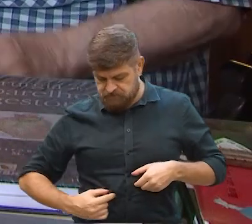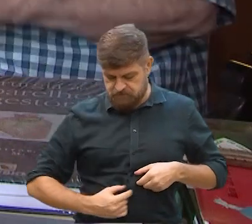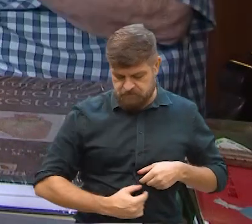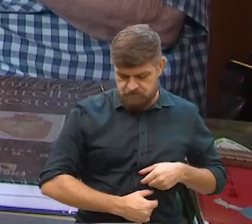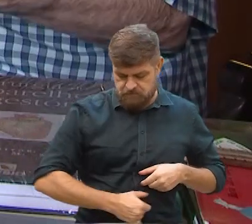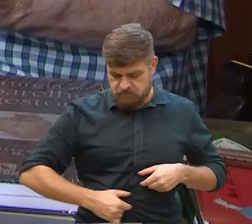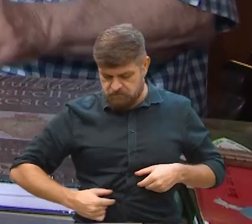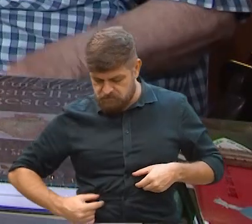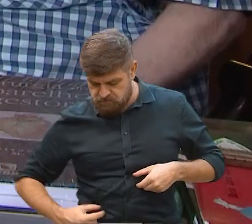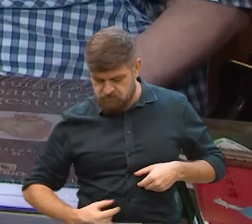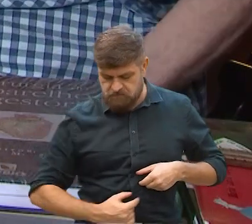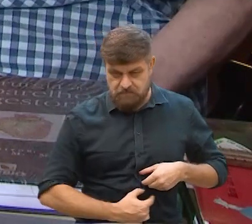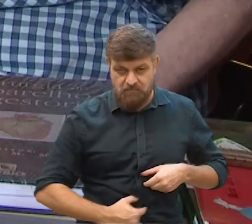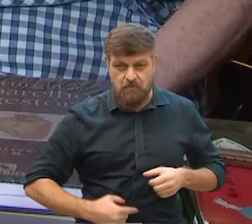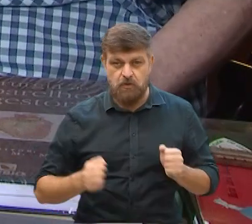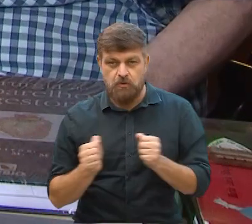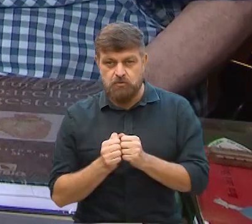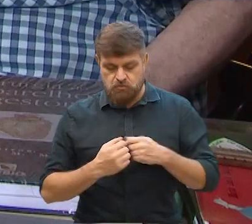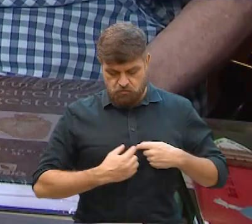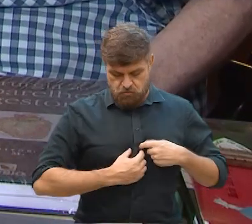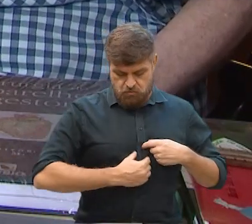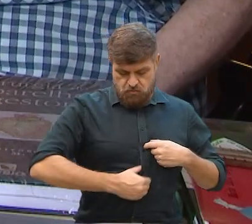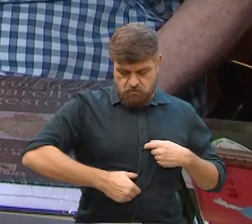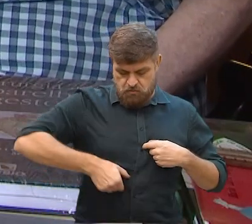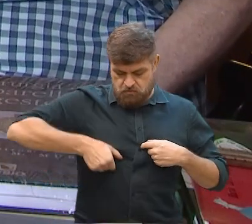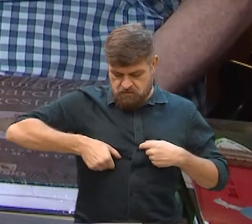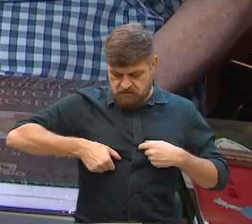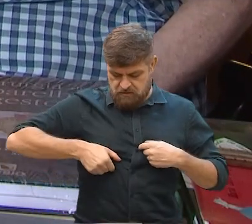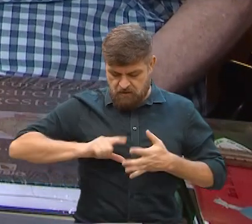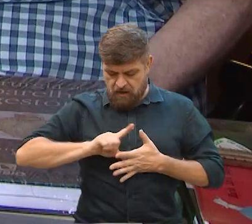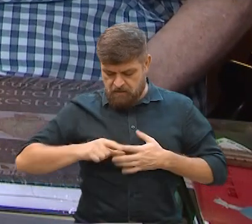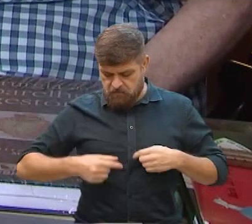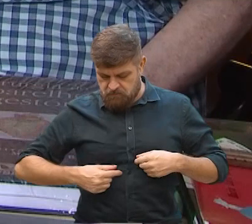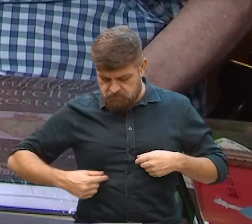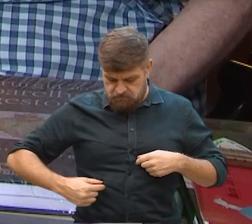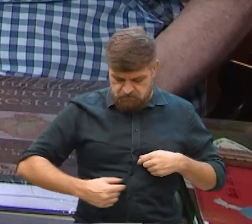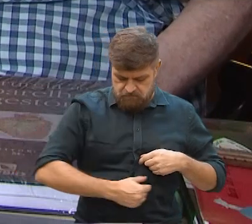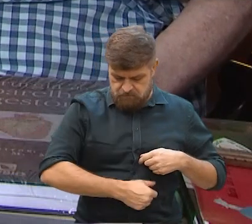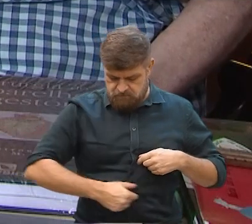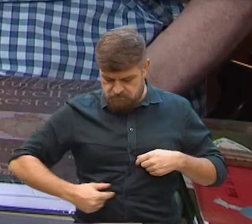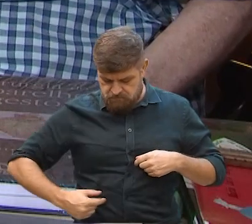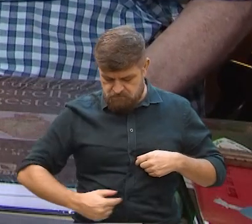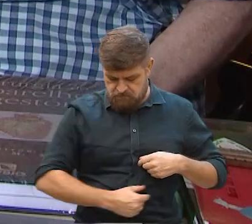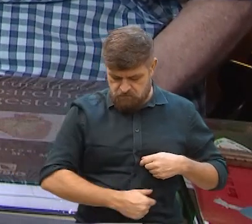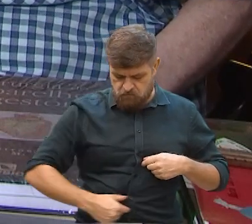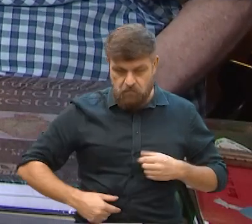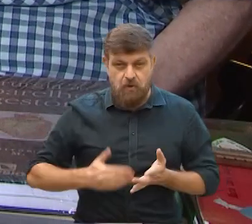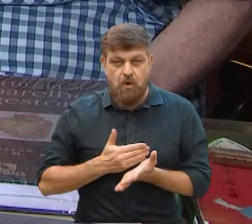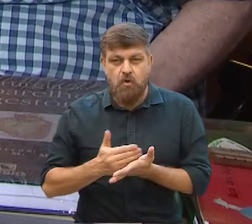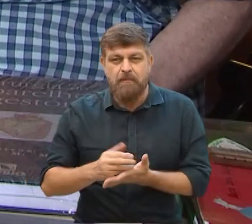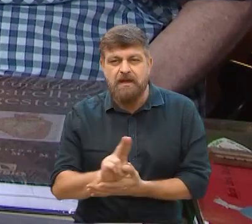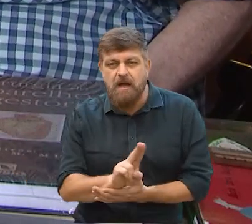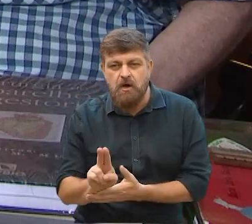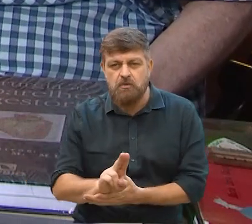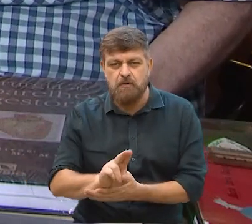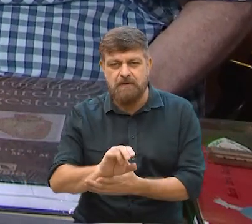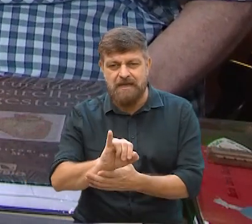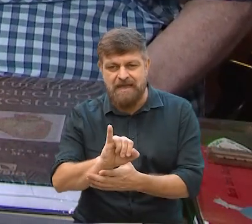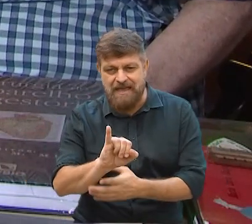dito, porque junto com o duodeno forma esse órgão. O intestino delgado começa com o íleo